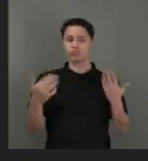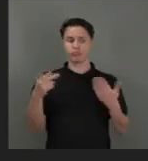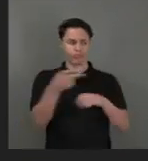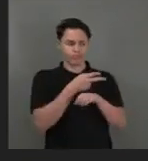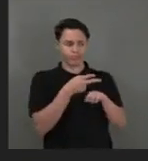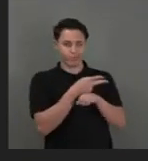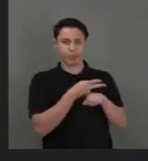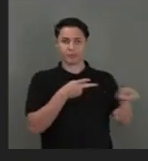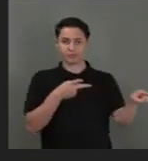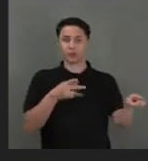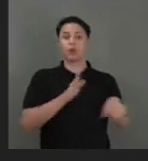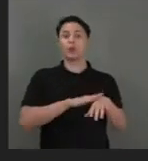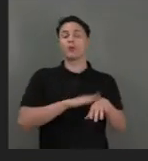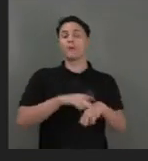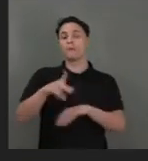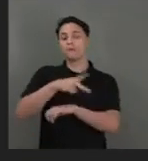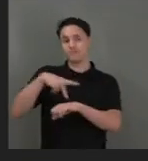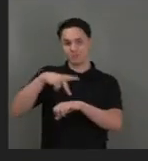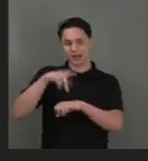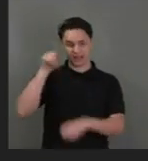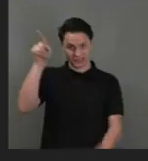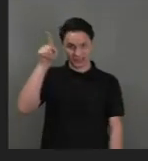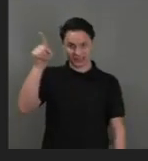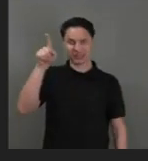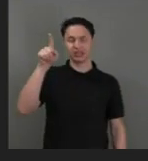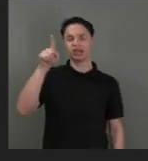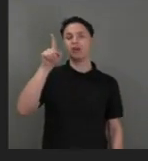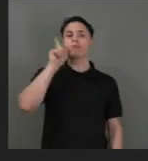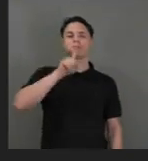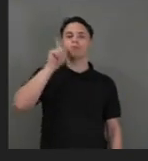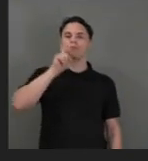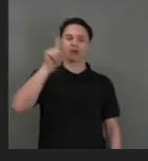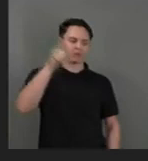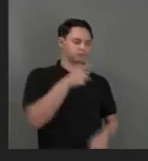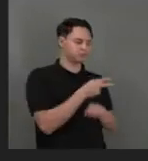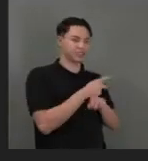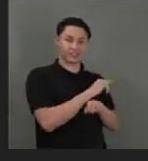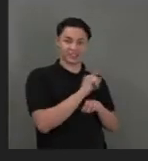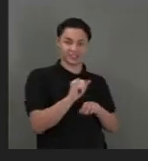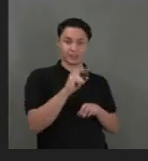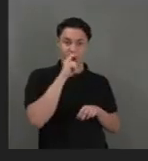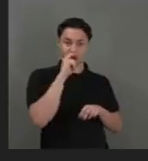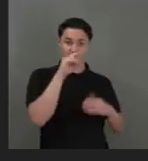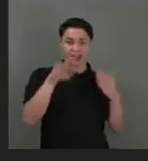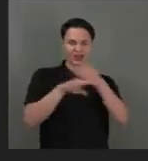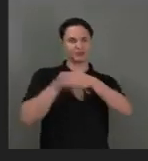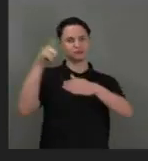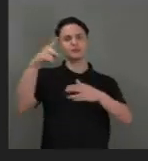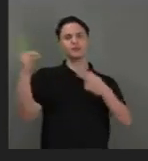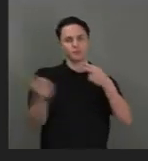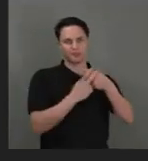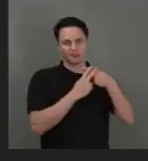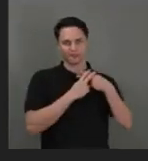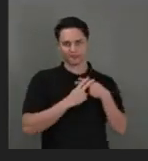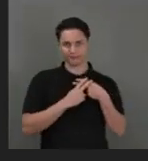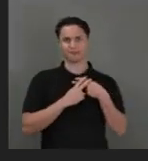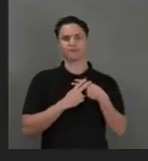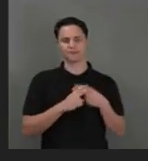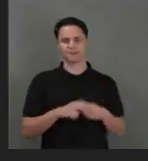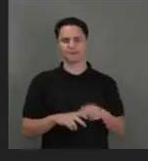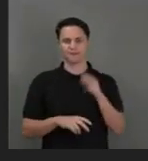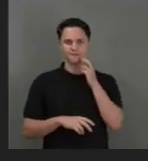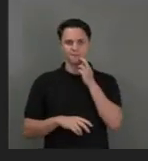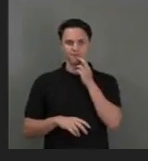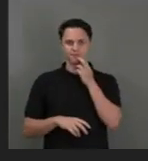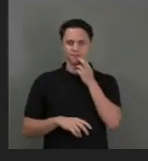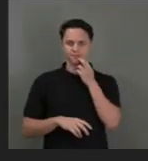lá nos Estados Unidos, um narcoditador Maduro, com prêmio pela sua prisão de milhões de dólares.